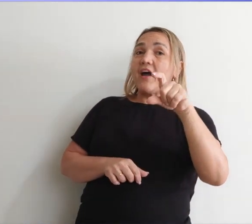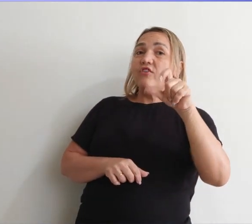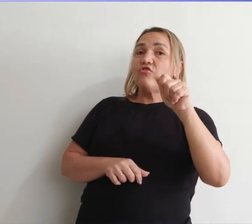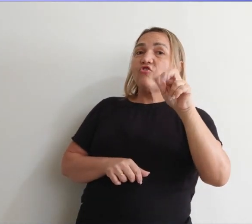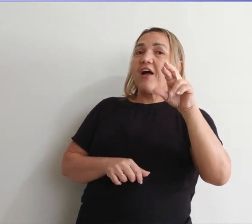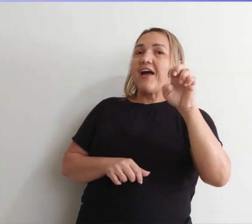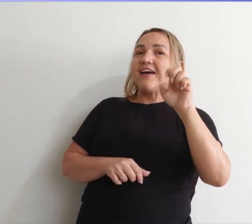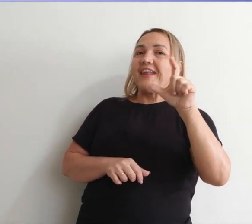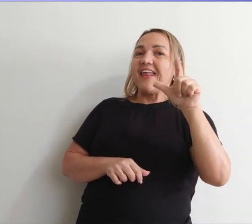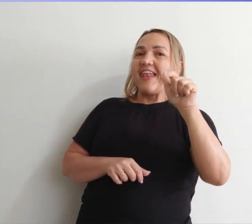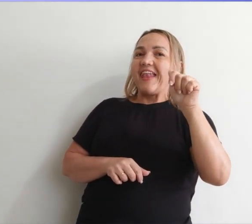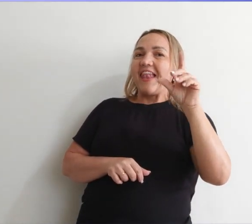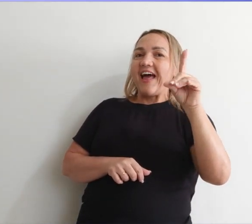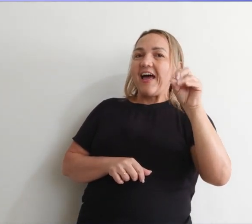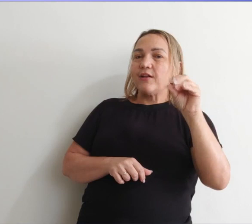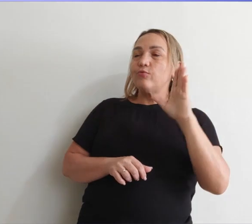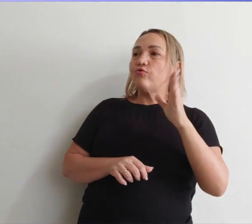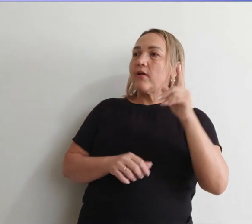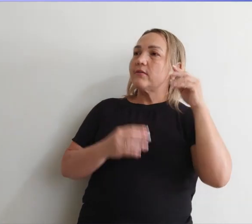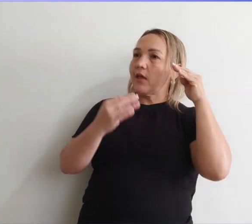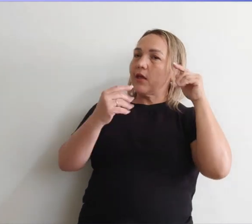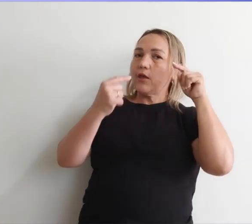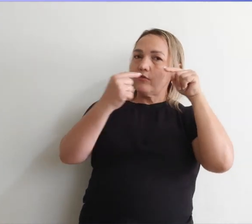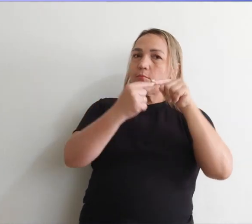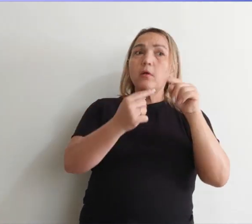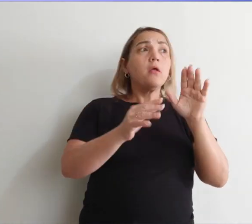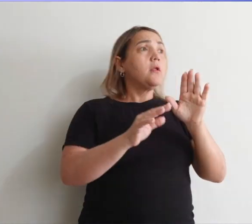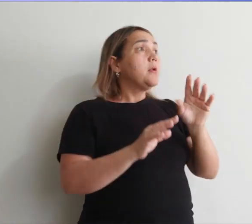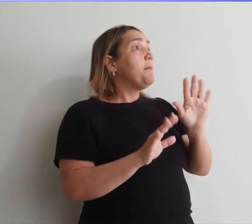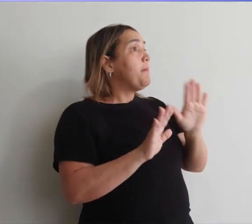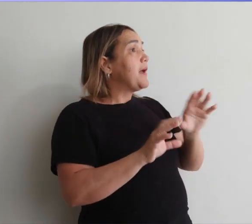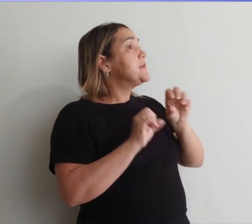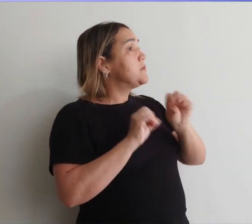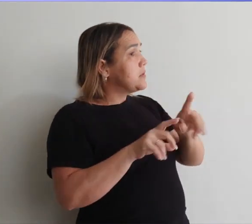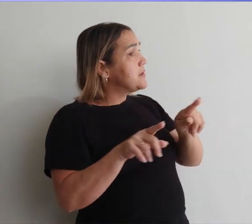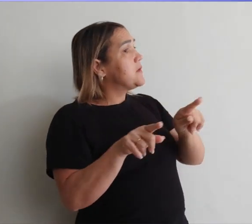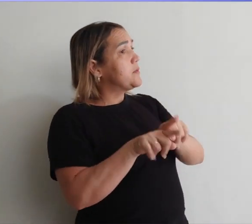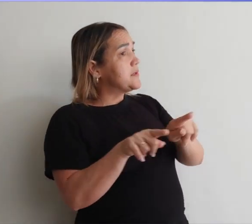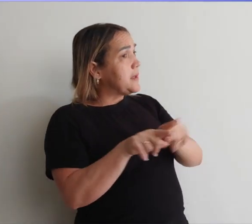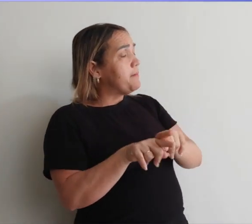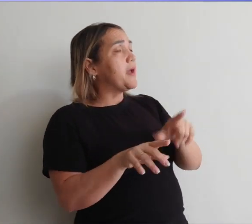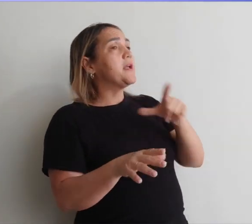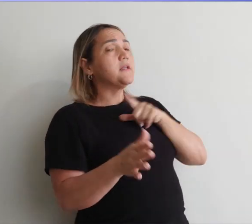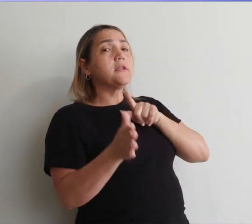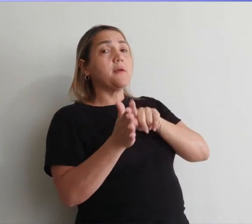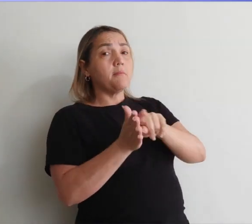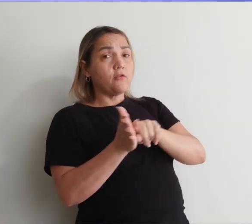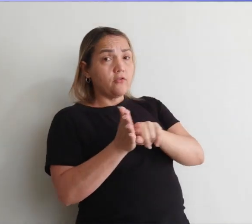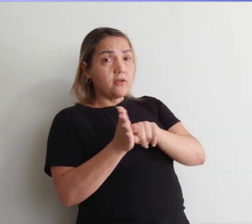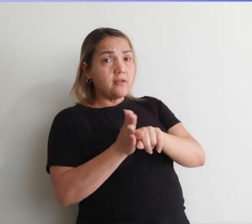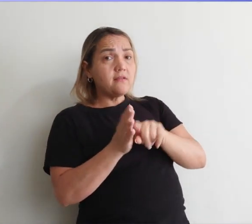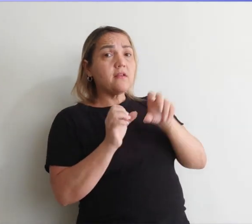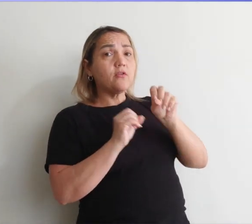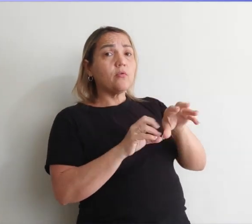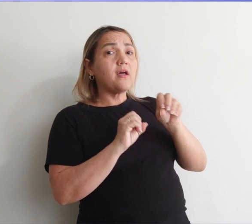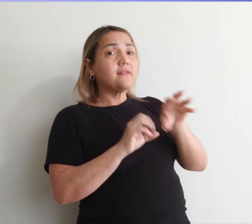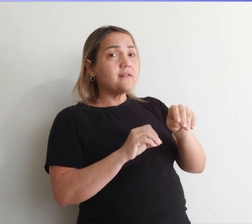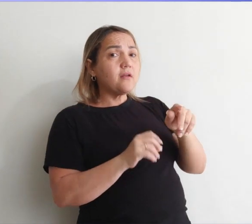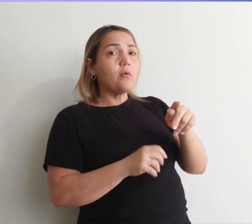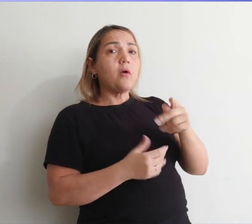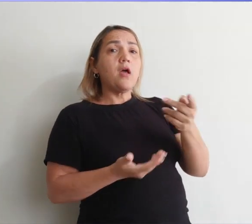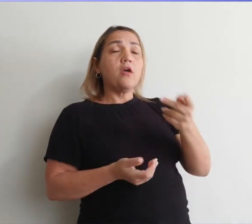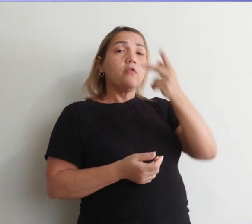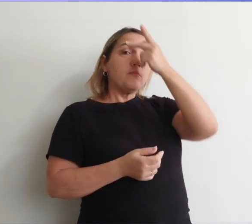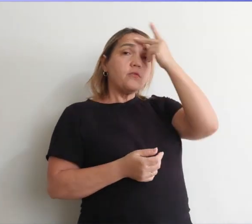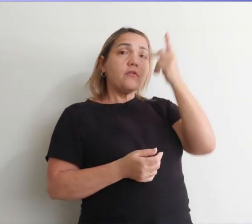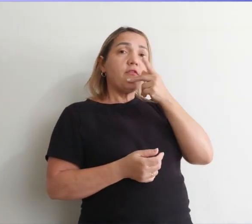meio que esse Esse viés, esse caminho, mas a educação também. Existe pesquisa em educação. As pessoas não falam assim, não,